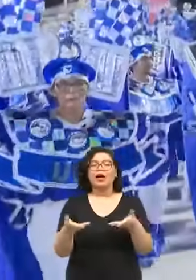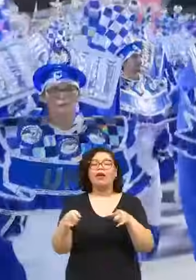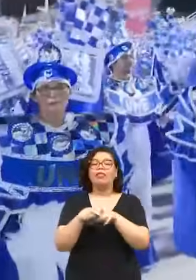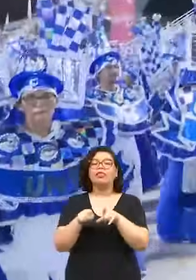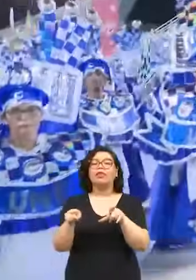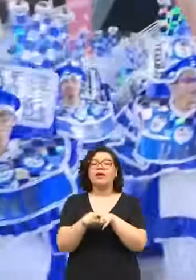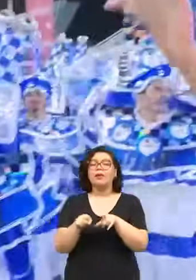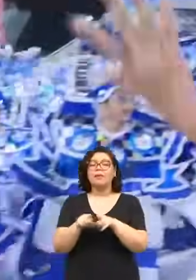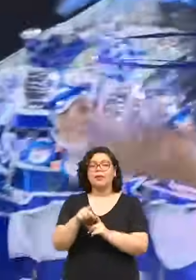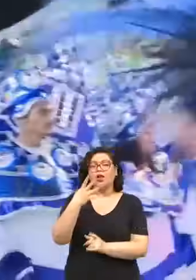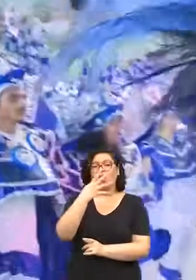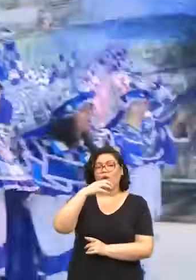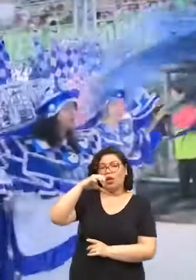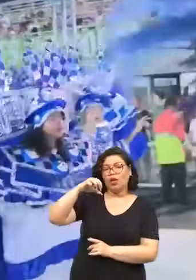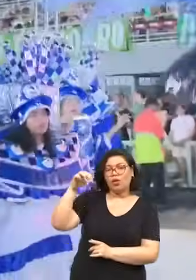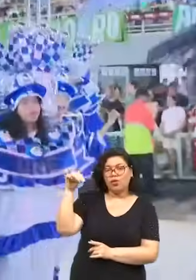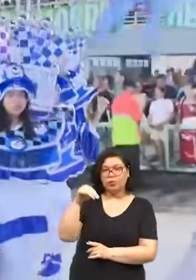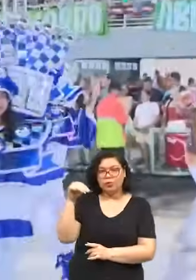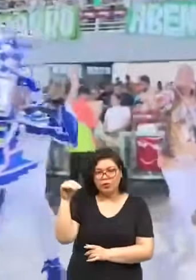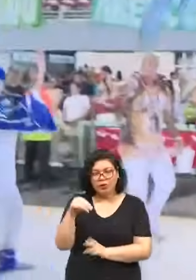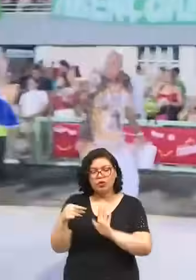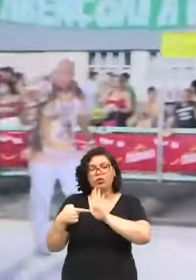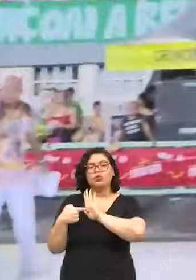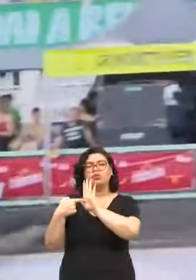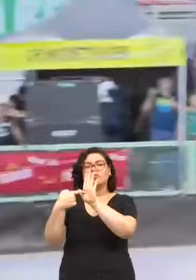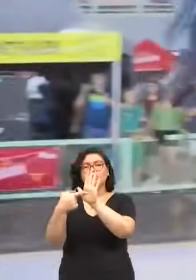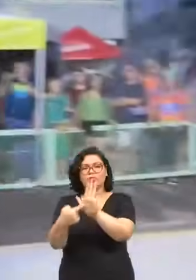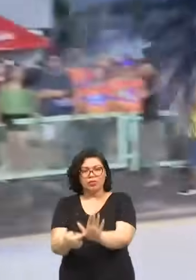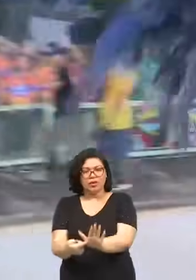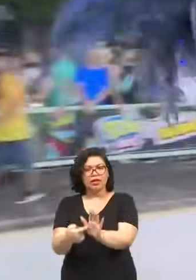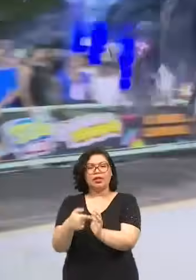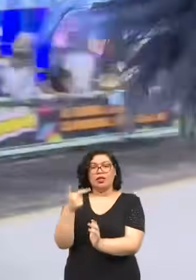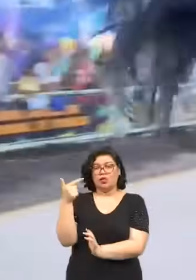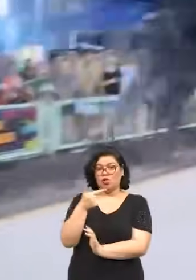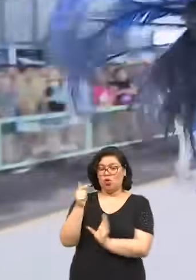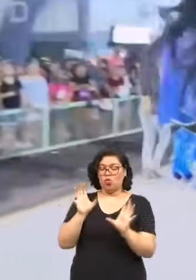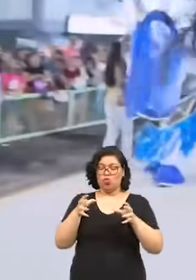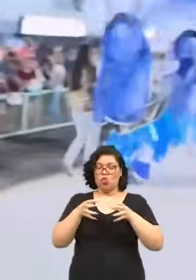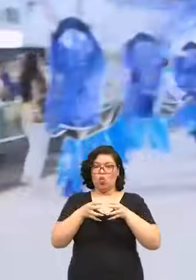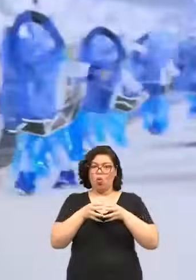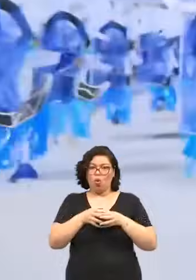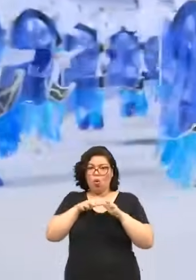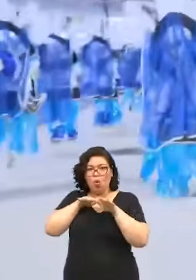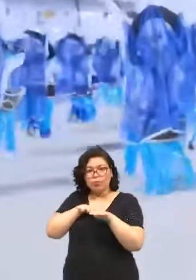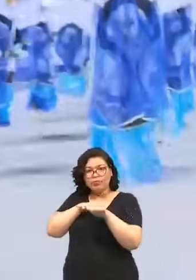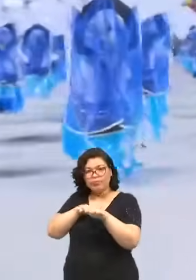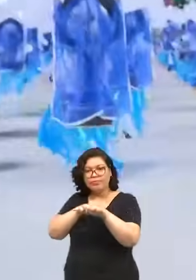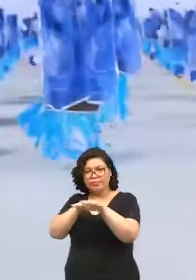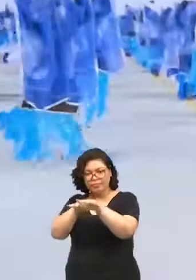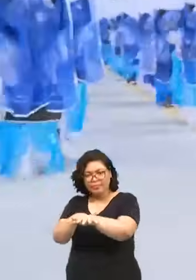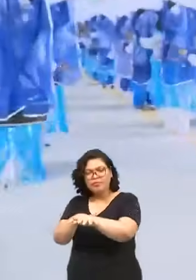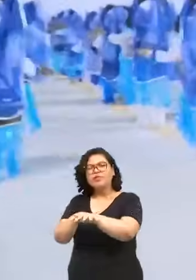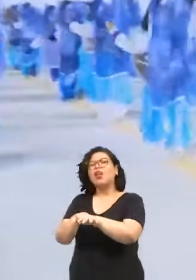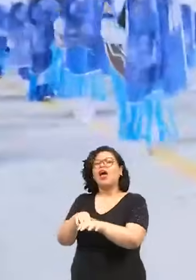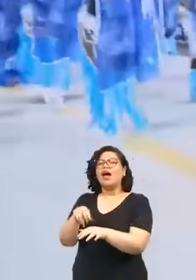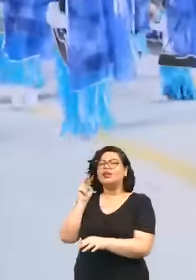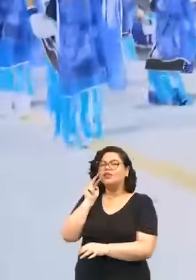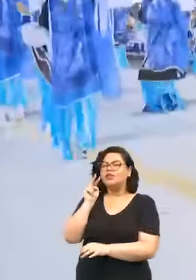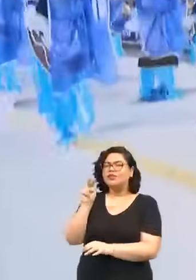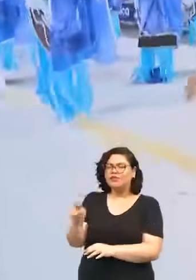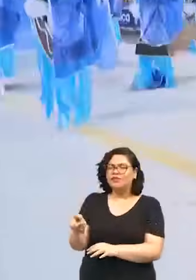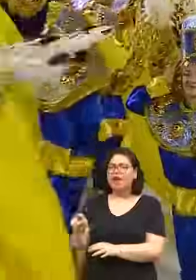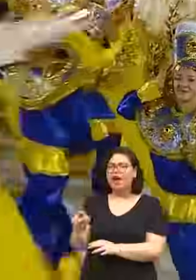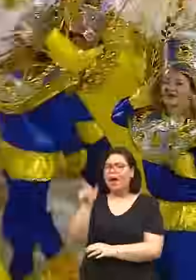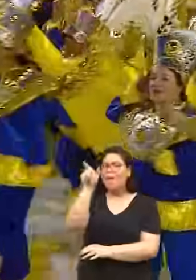vai chegando a 49 minutos de apresentação da segunda escola de samba Passar pela Avenida. E aí a gente tem esse mais destaque do chão, a musa